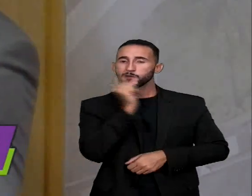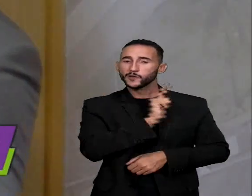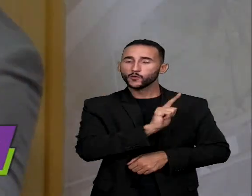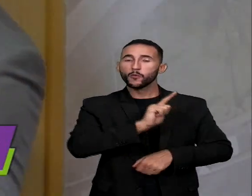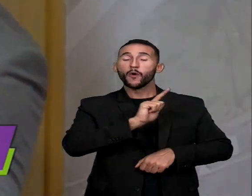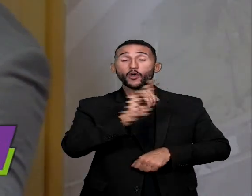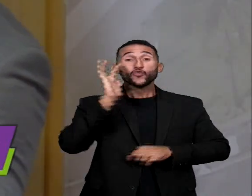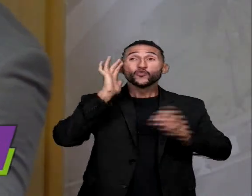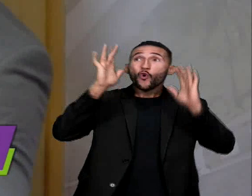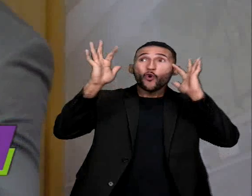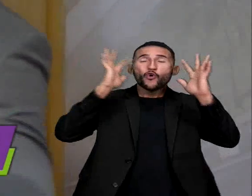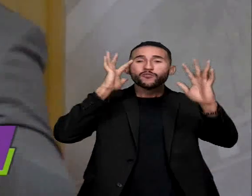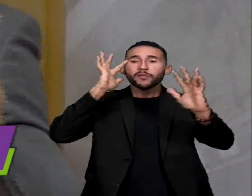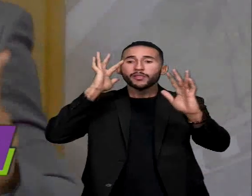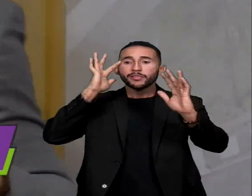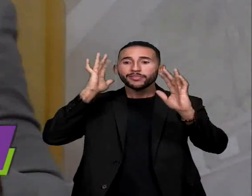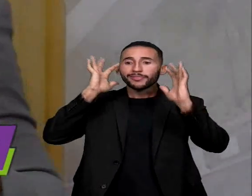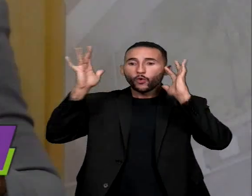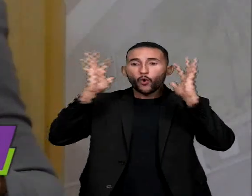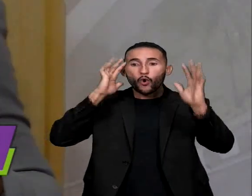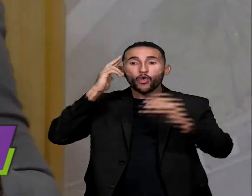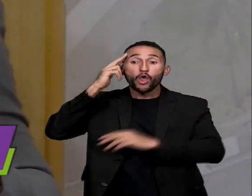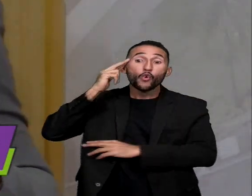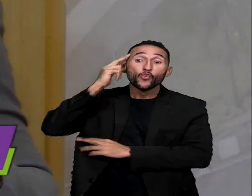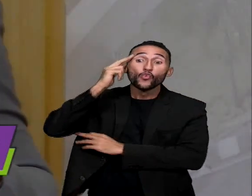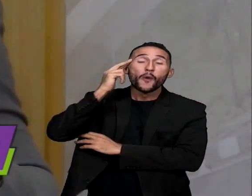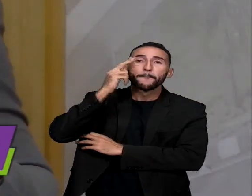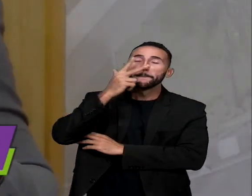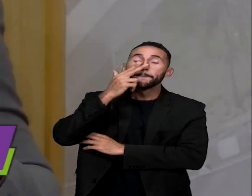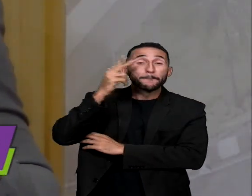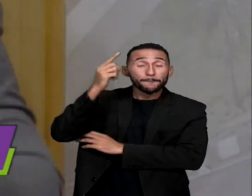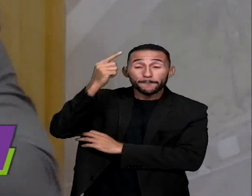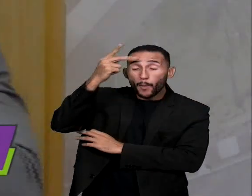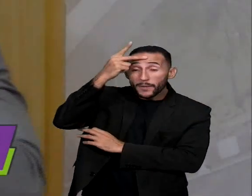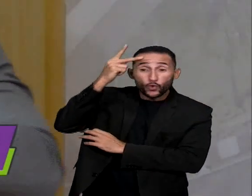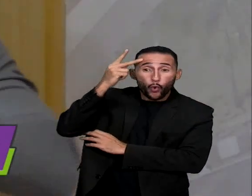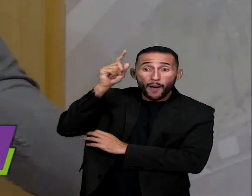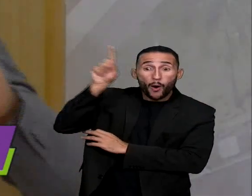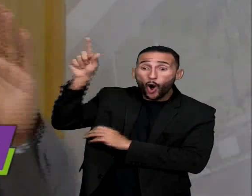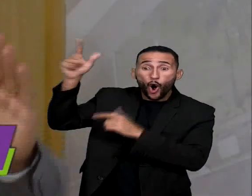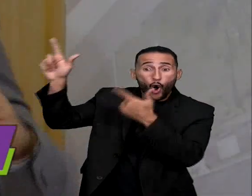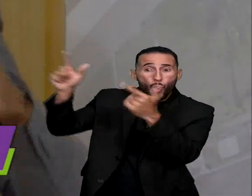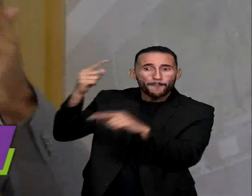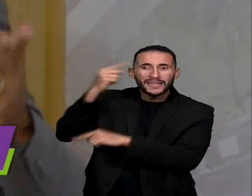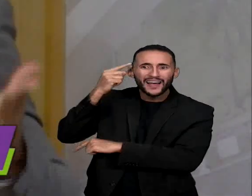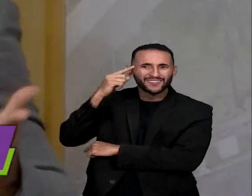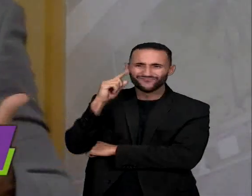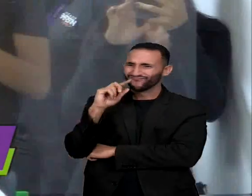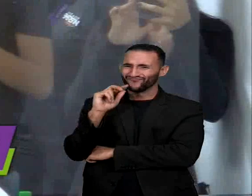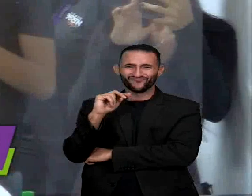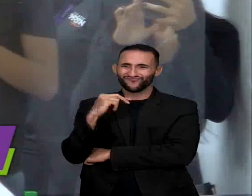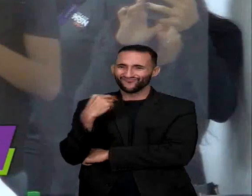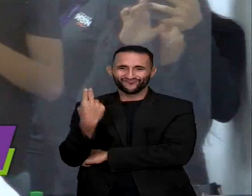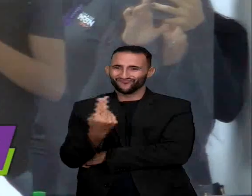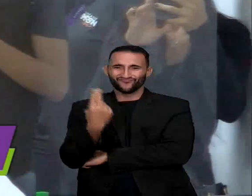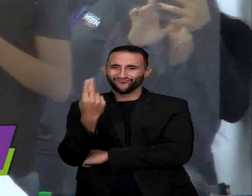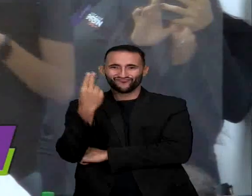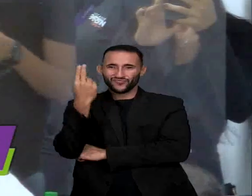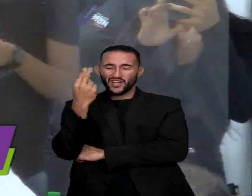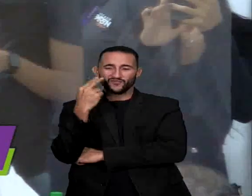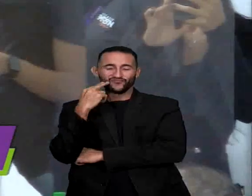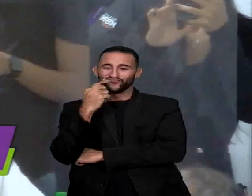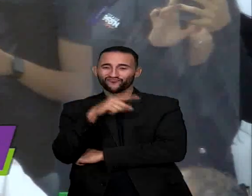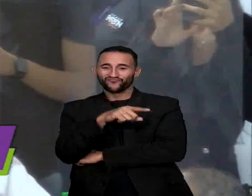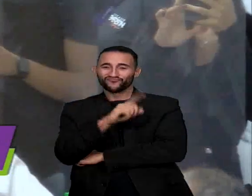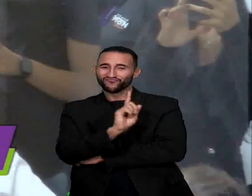sonho que para muitos era uma Utopia para muitos isso não seria alcançável a gente vai